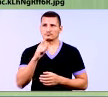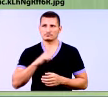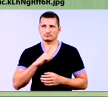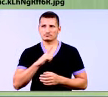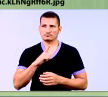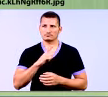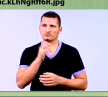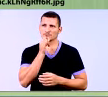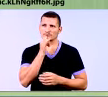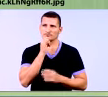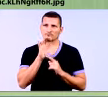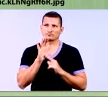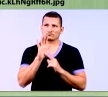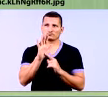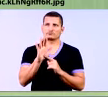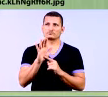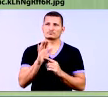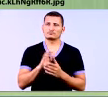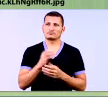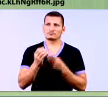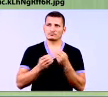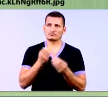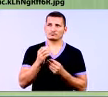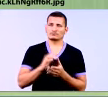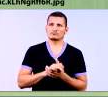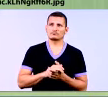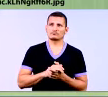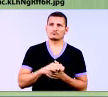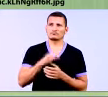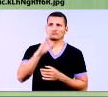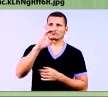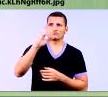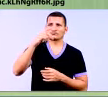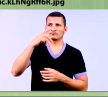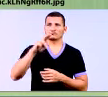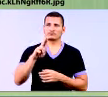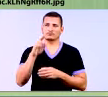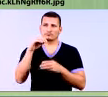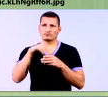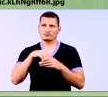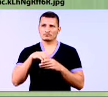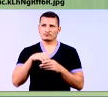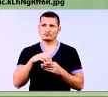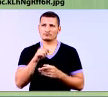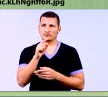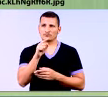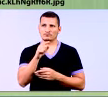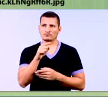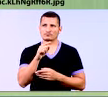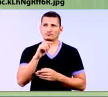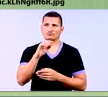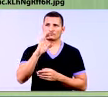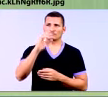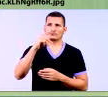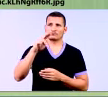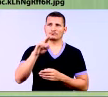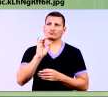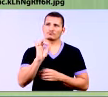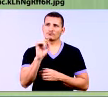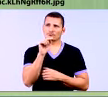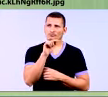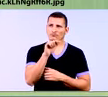uma ilustração de como de um processador internamente. Aqui, gente, o processador propriamente dito é só isso aqui,